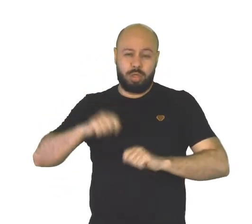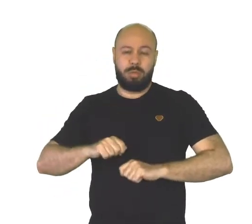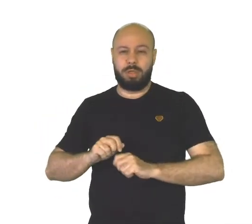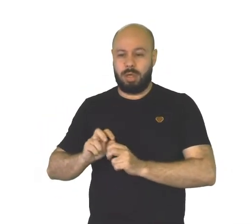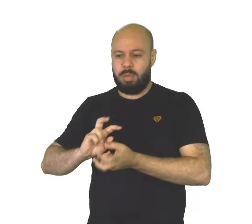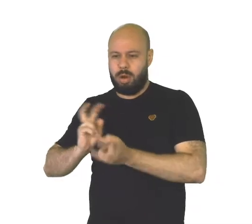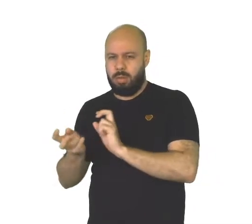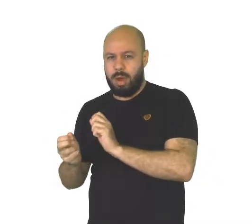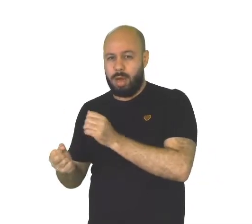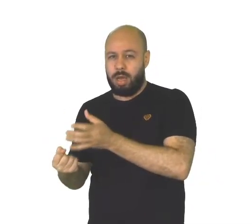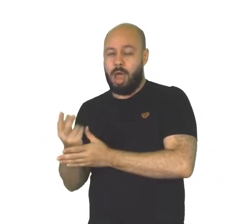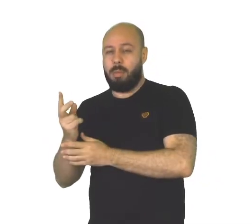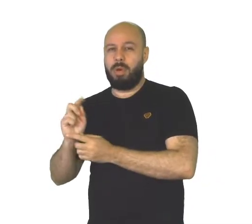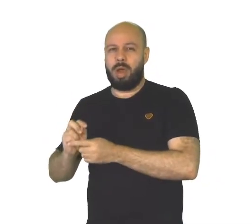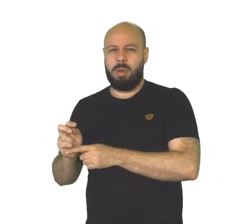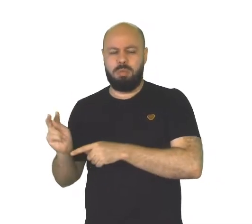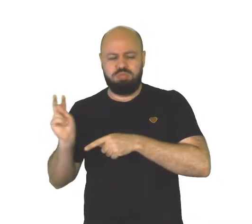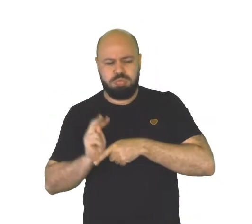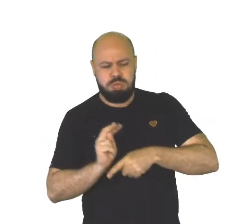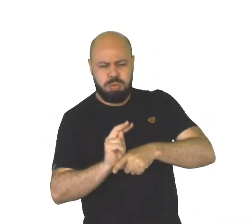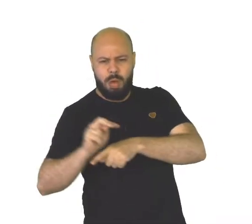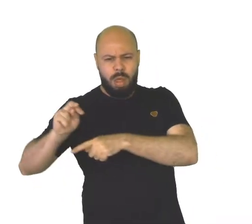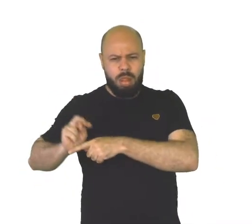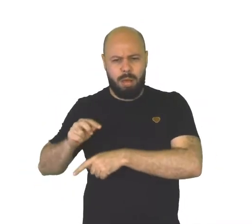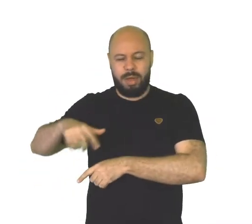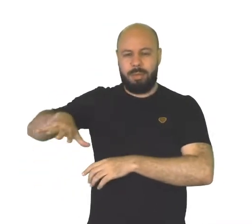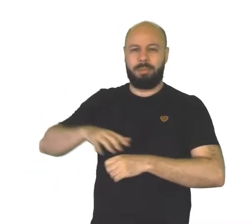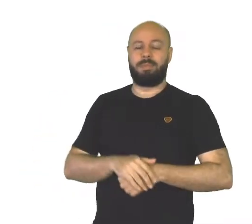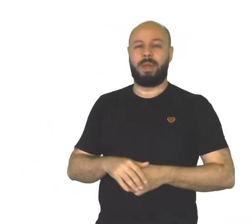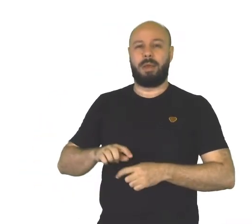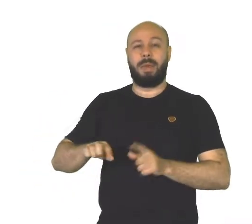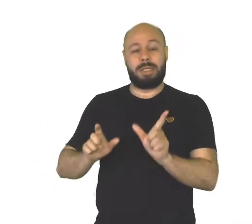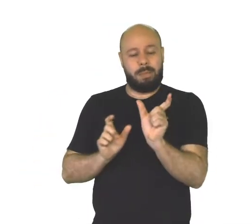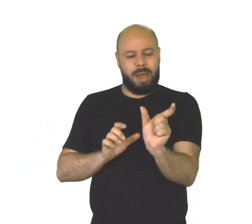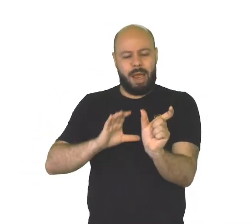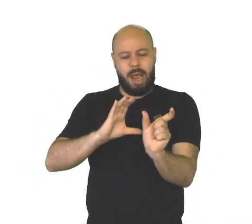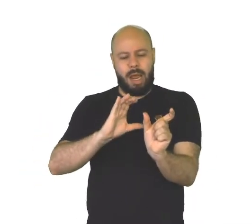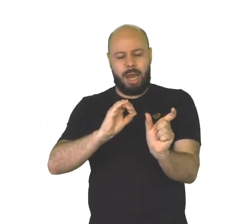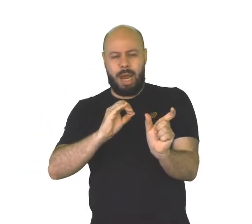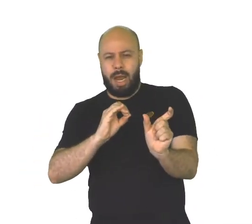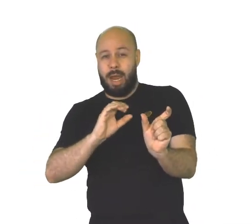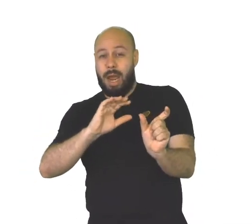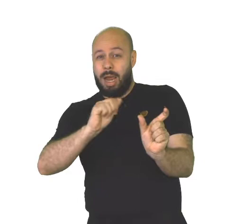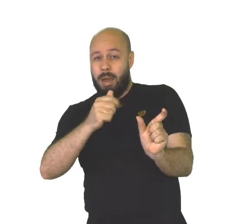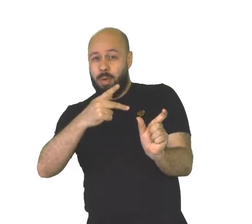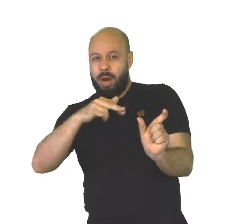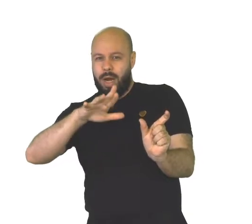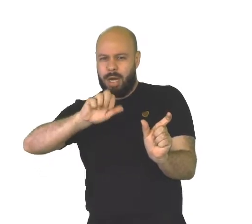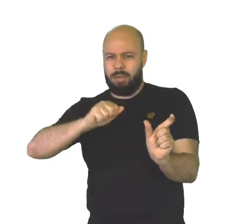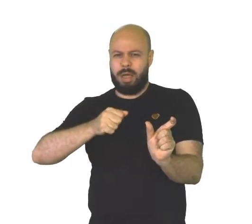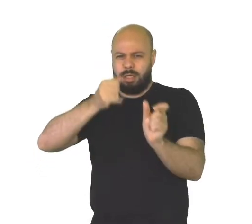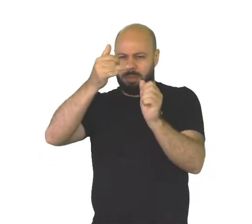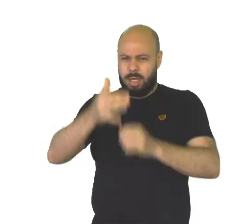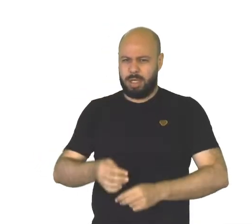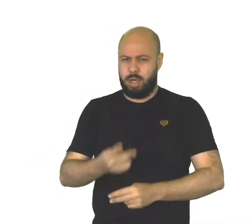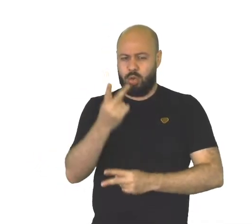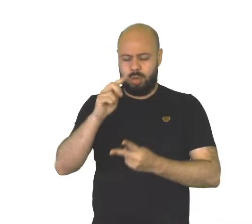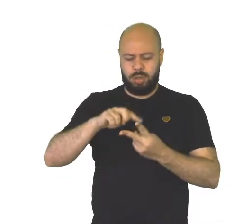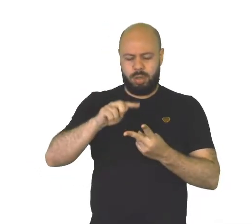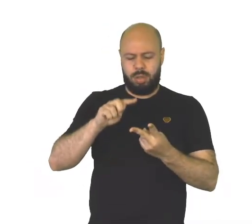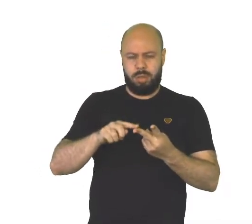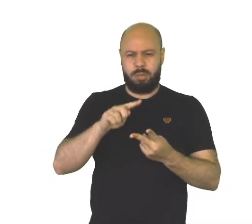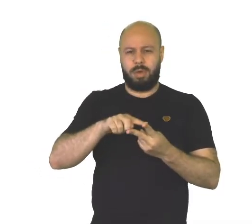quilombos. Mas de onde vem a palavra capoeira? Aqui também tem duas explicações. Uma diz que vem do nome